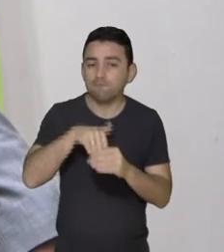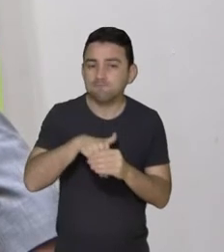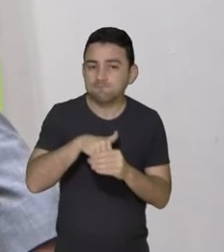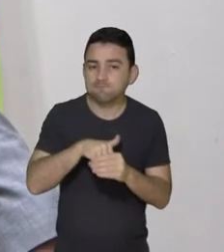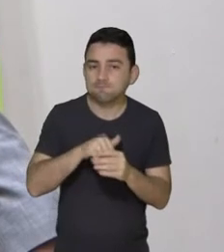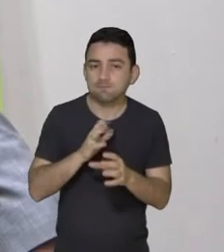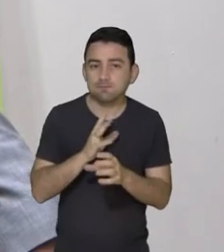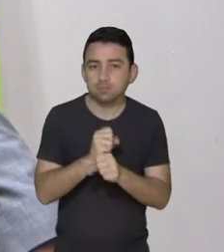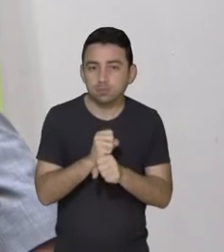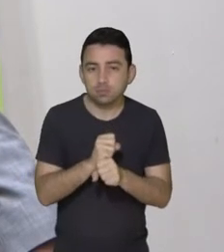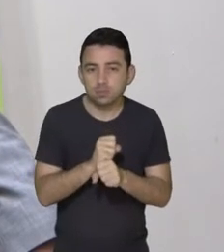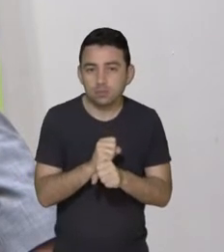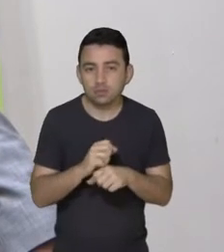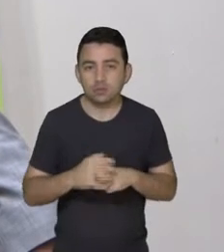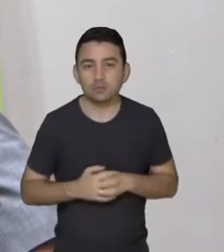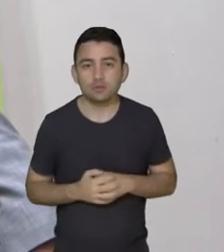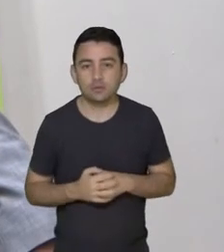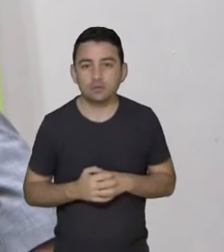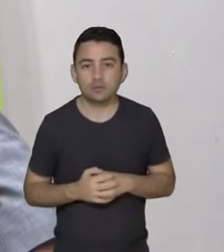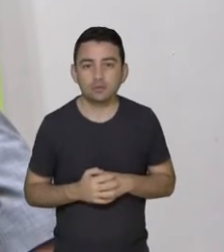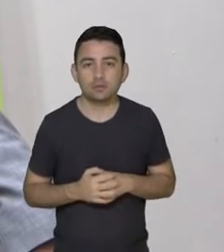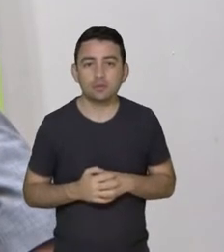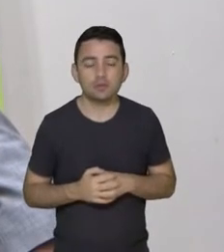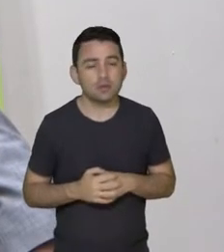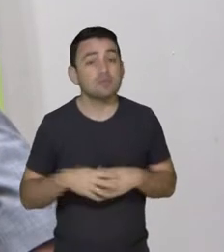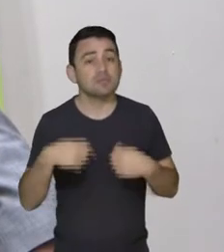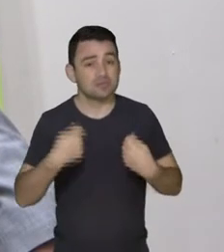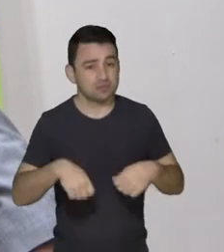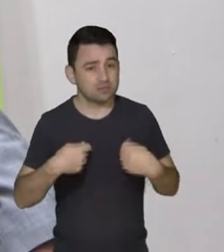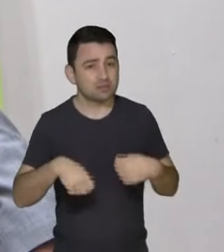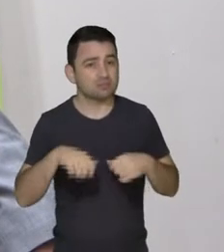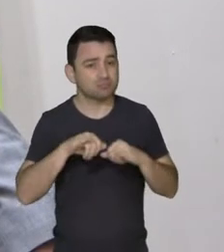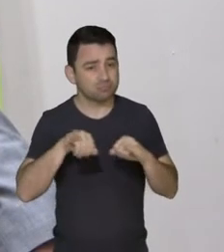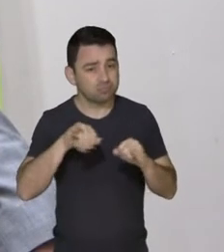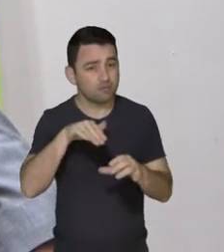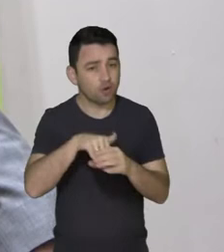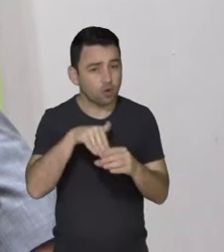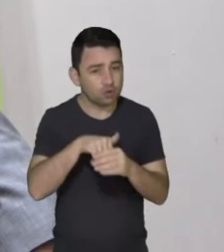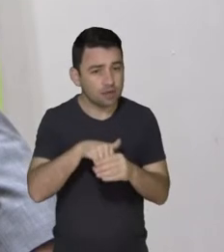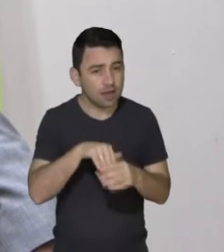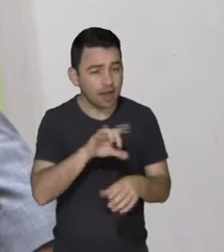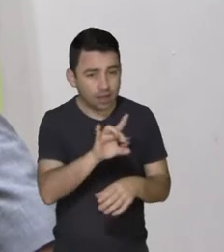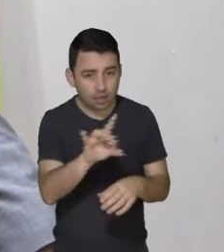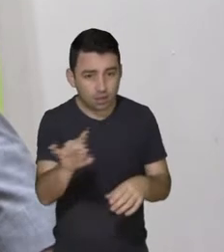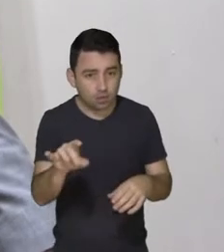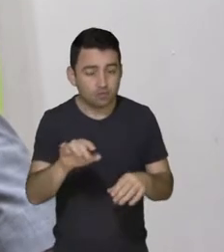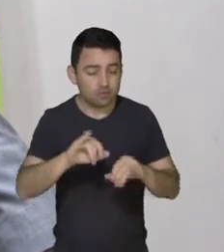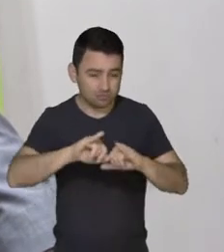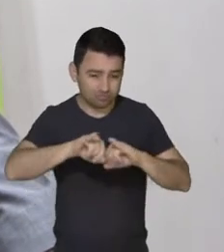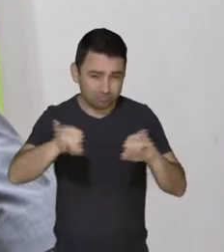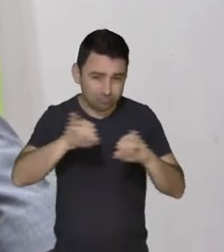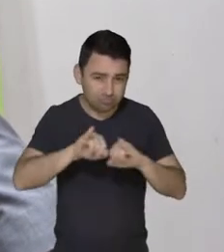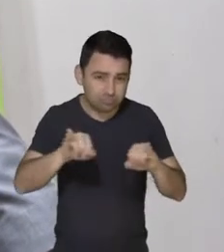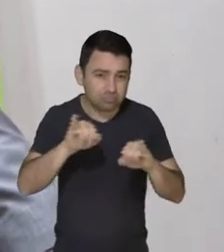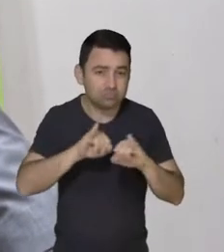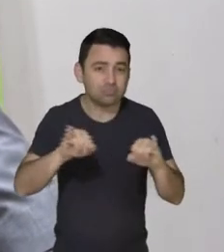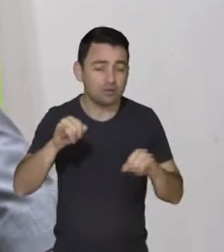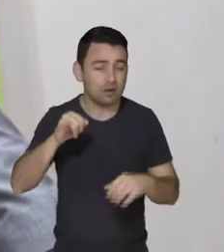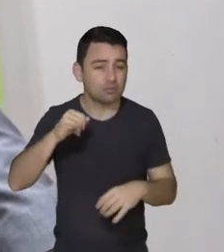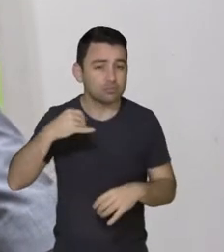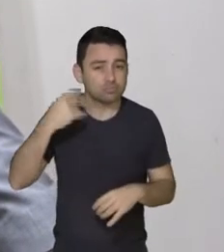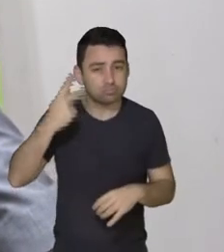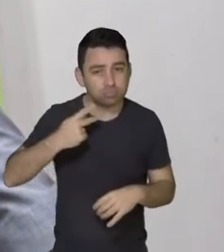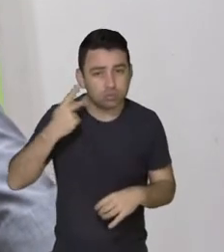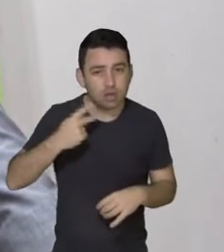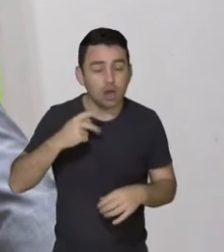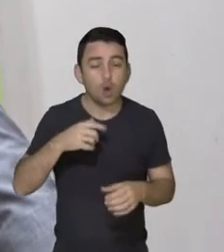publicise em seus votos vereadores eu disse para eles cada voto que você der na Tribuna cada voto que você der nas